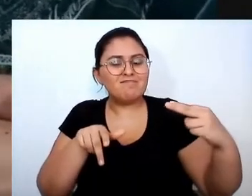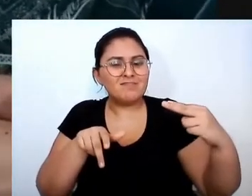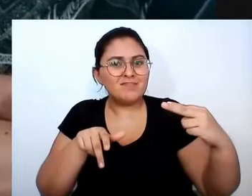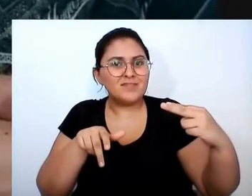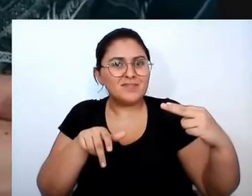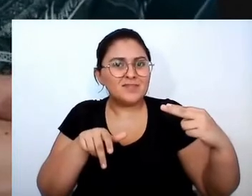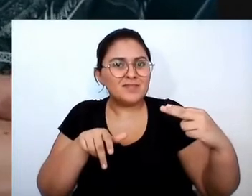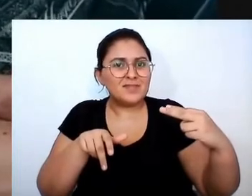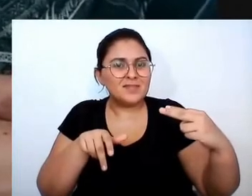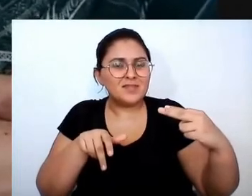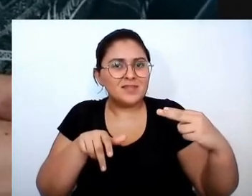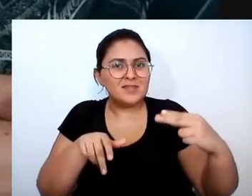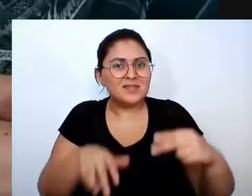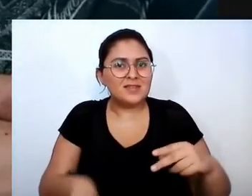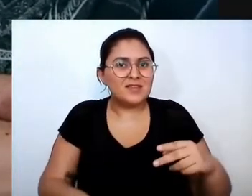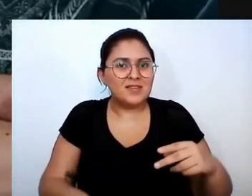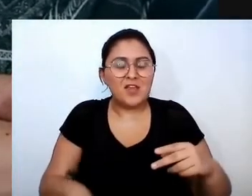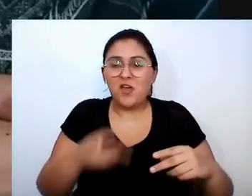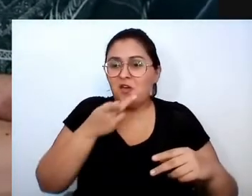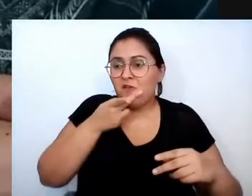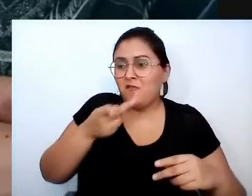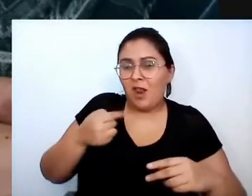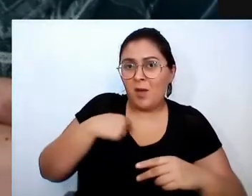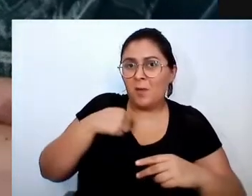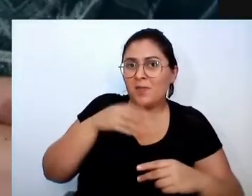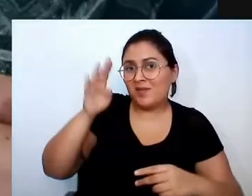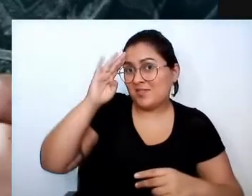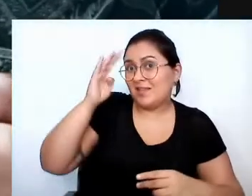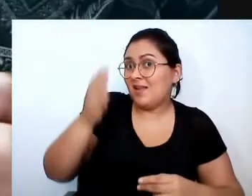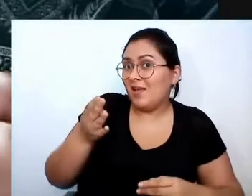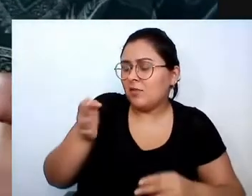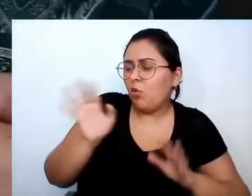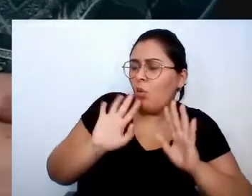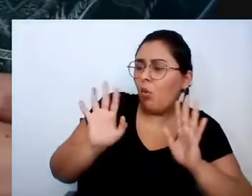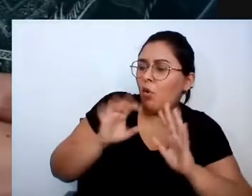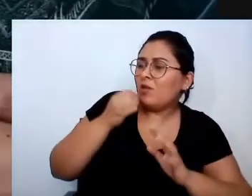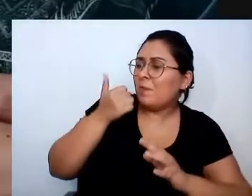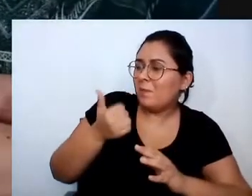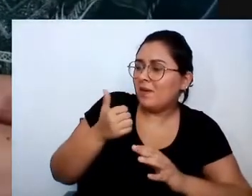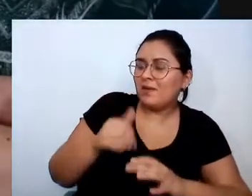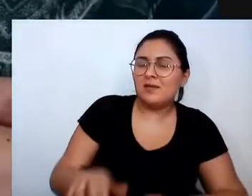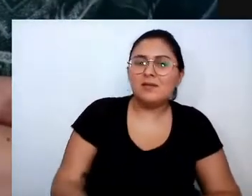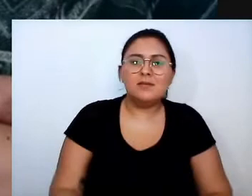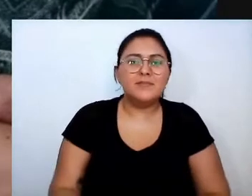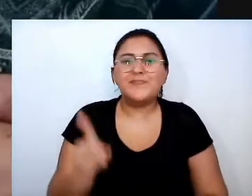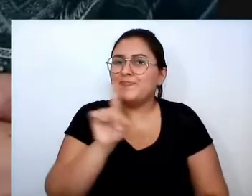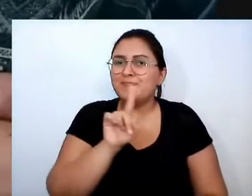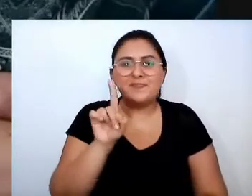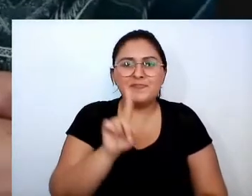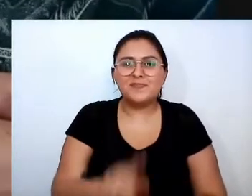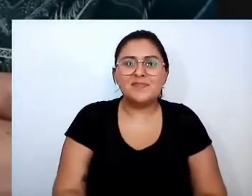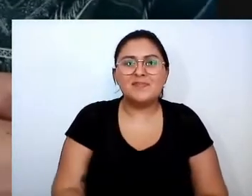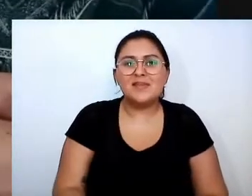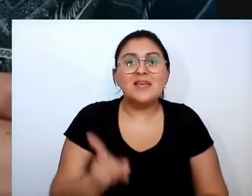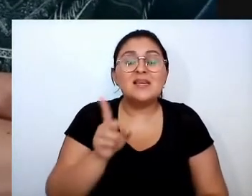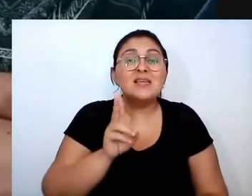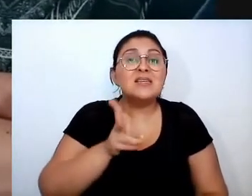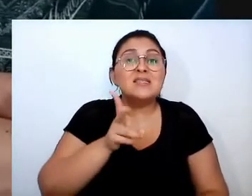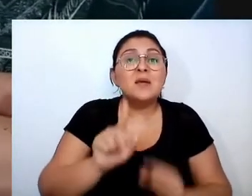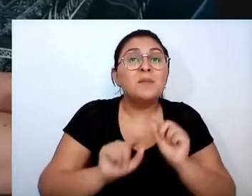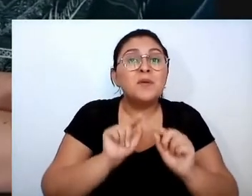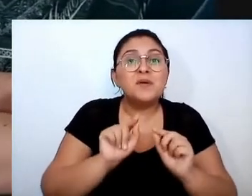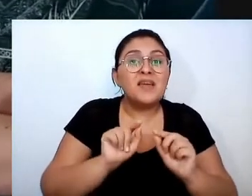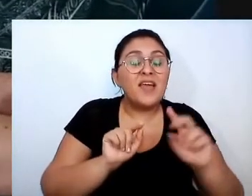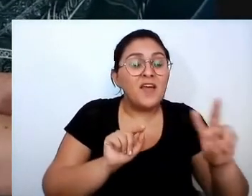mim diretamente e vai falar: Oi, jovem, tudo bom? Alguma coisa assim do tipo. Ela sempre vai bem, se direcionar à pessoa que